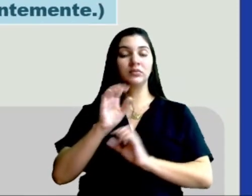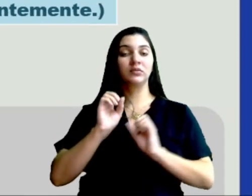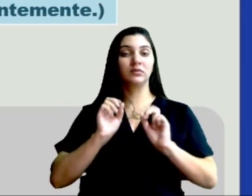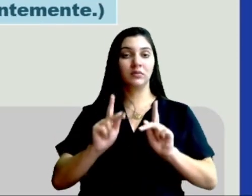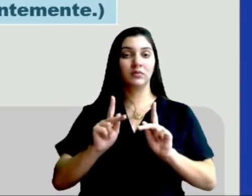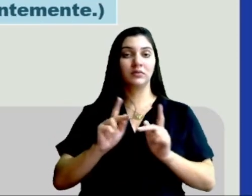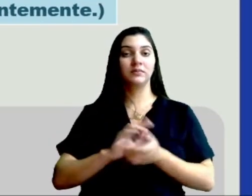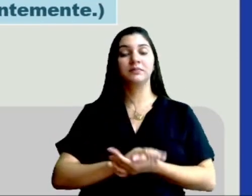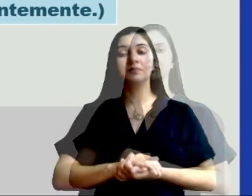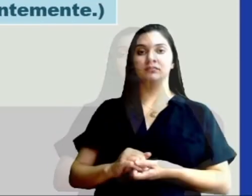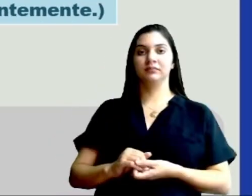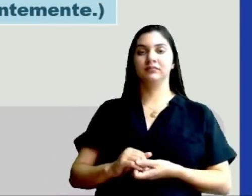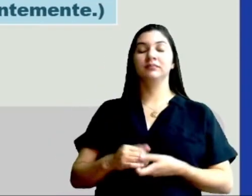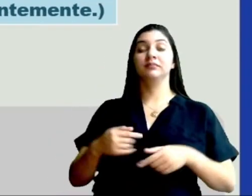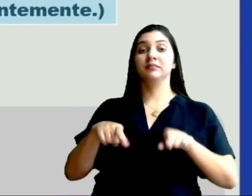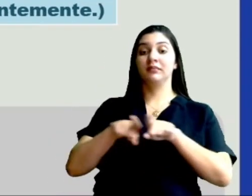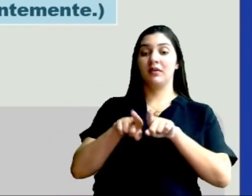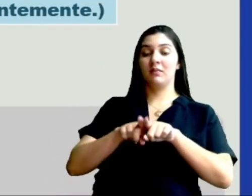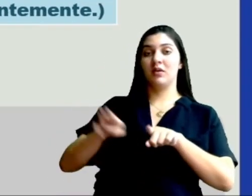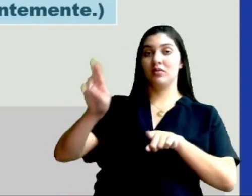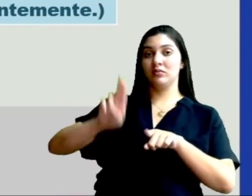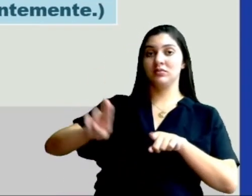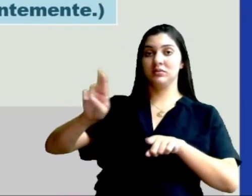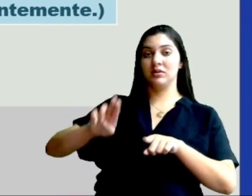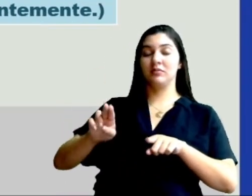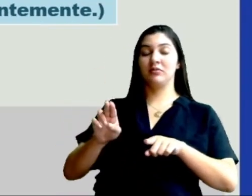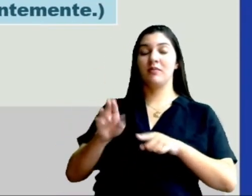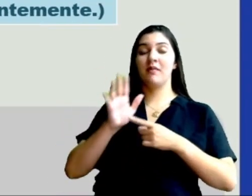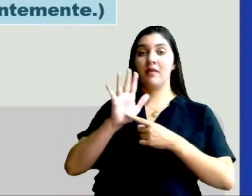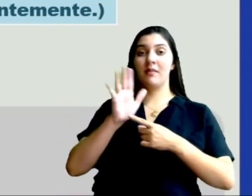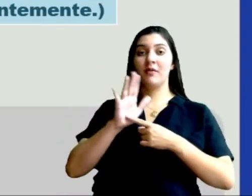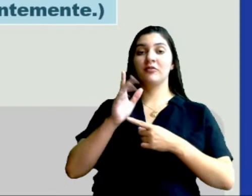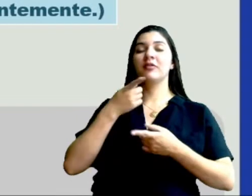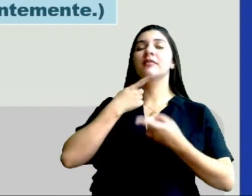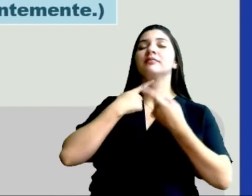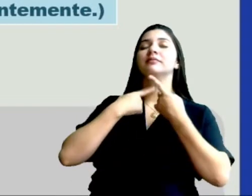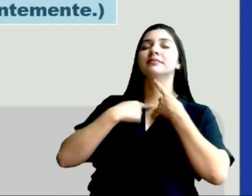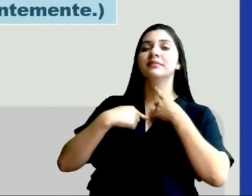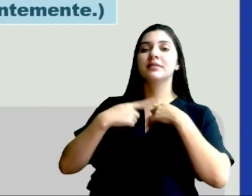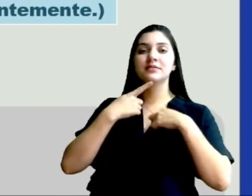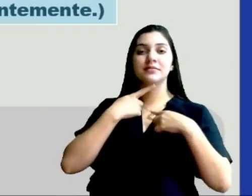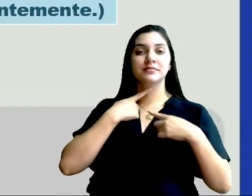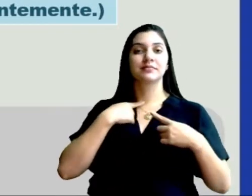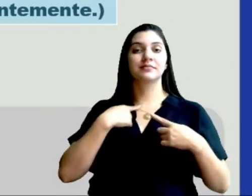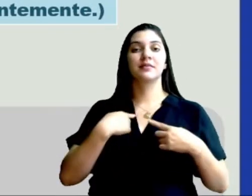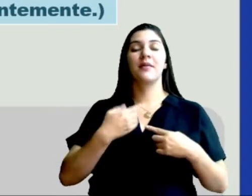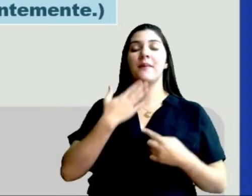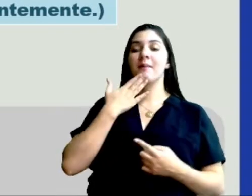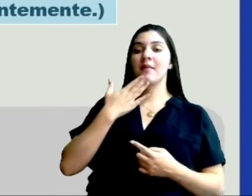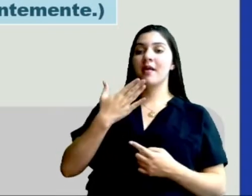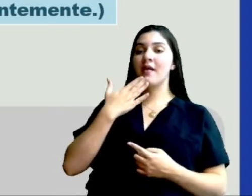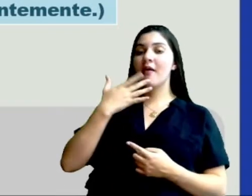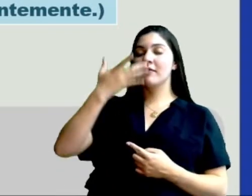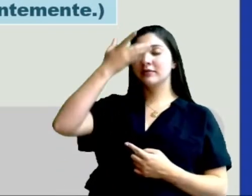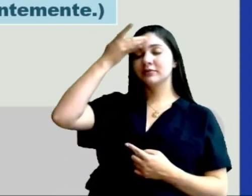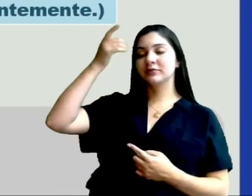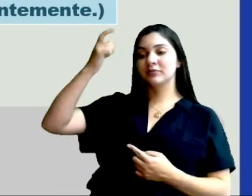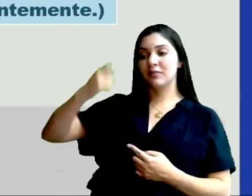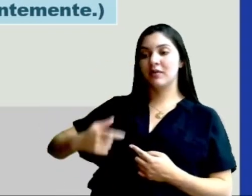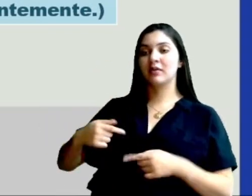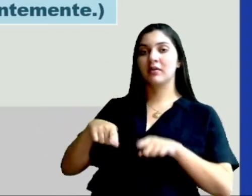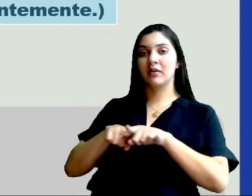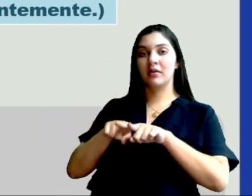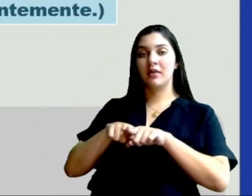bom? Também utilizamos para expressar desejos, preferências pessoais